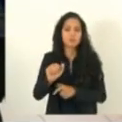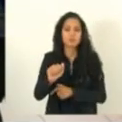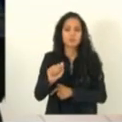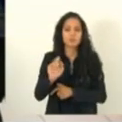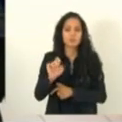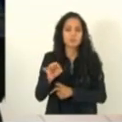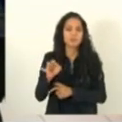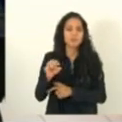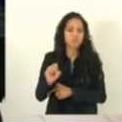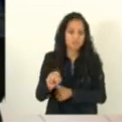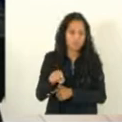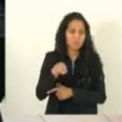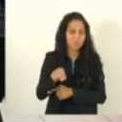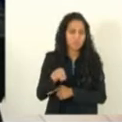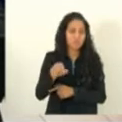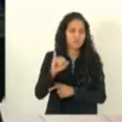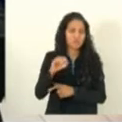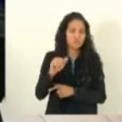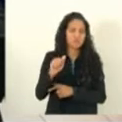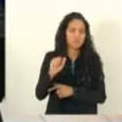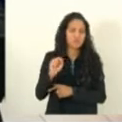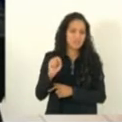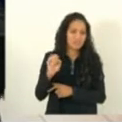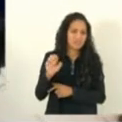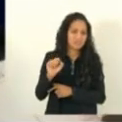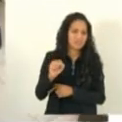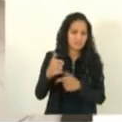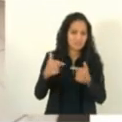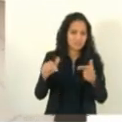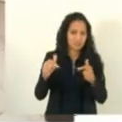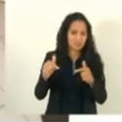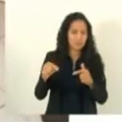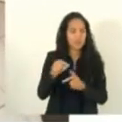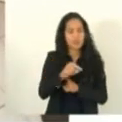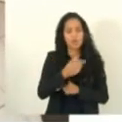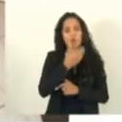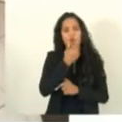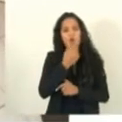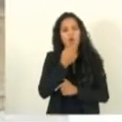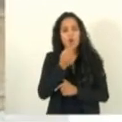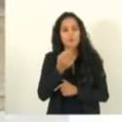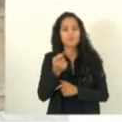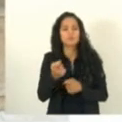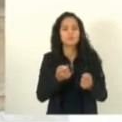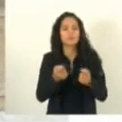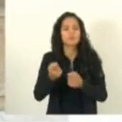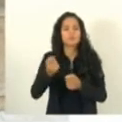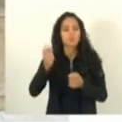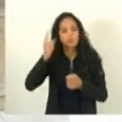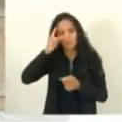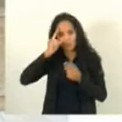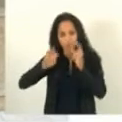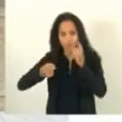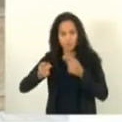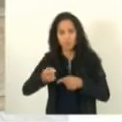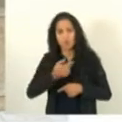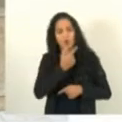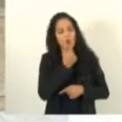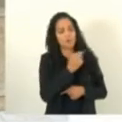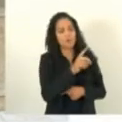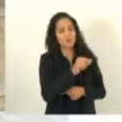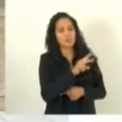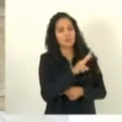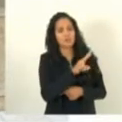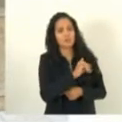socioeducativos, e o Bruno era que estava no comando, E ali o Davi deu toda a